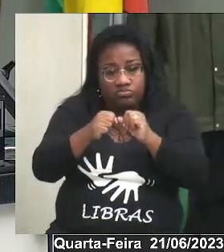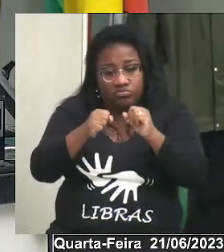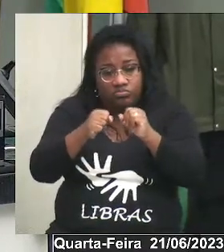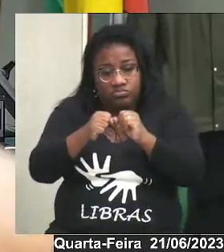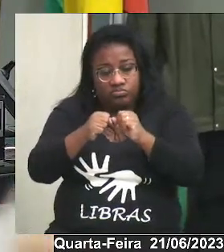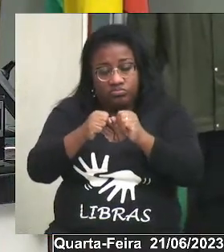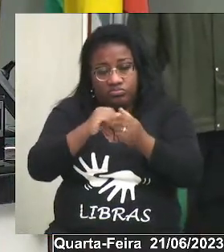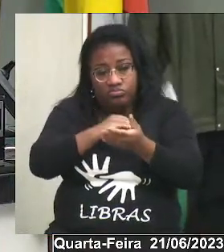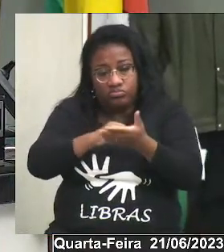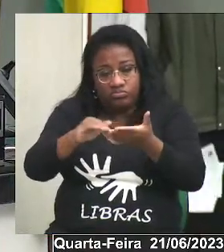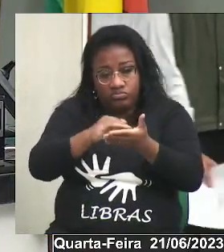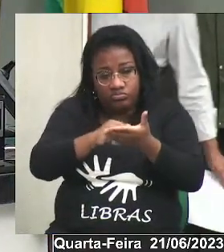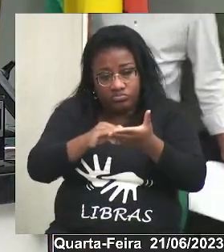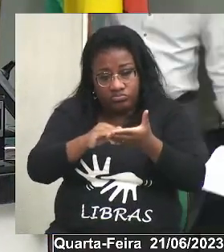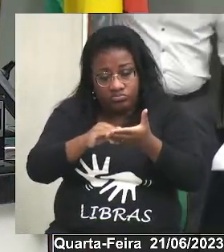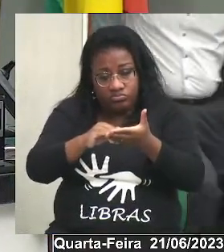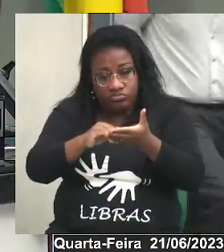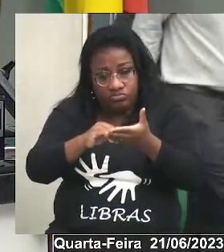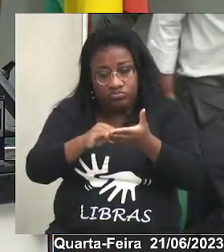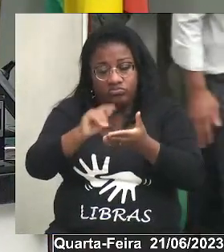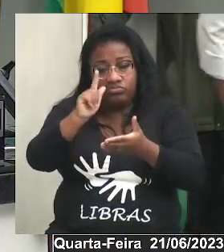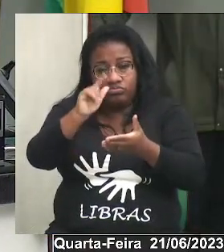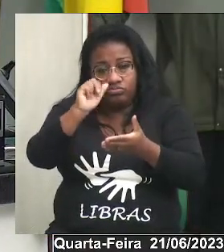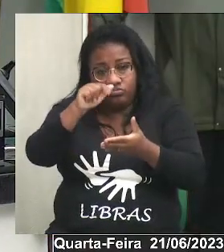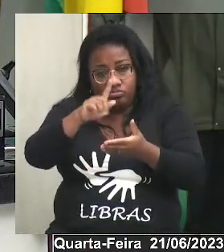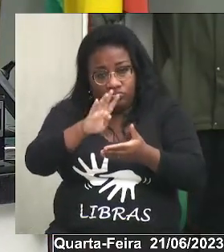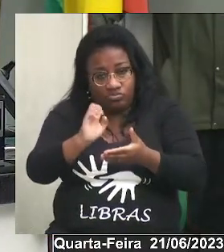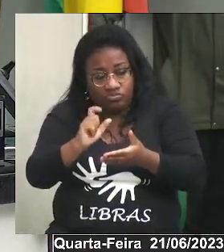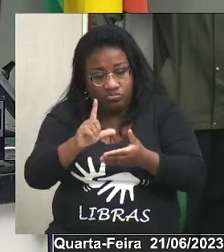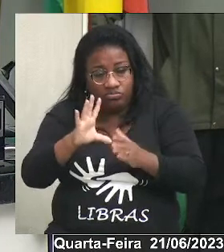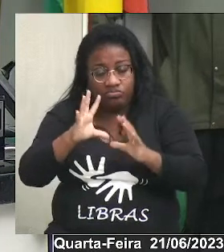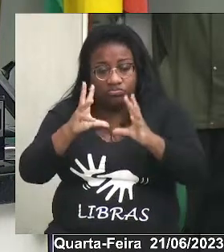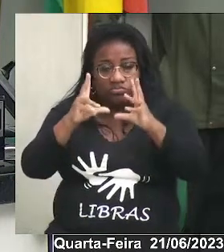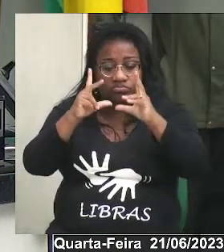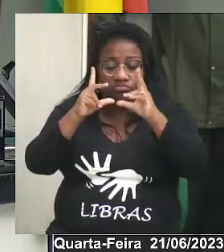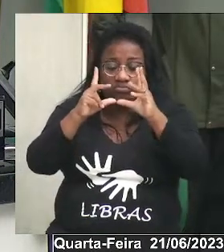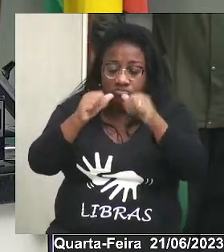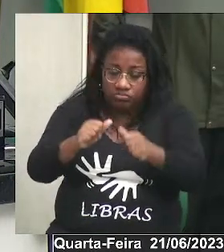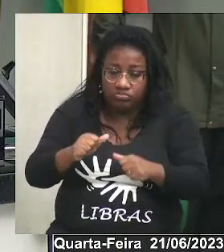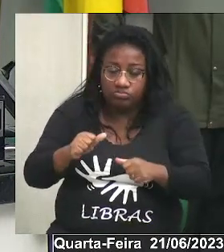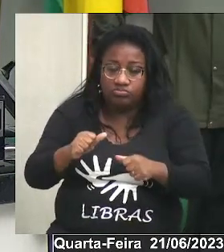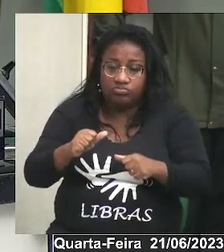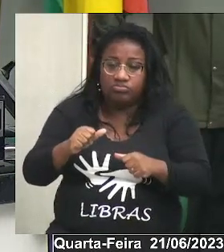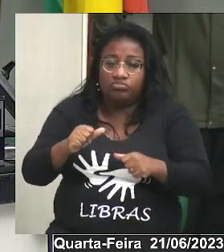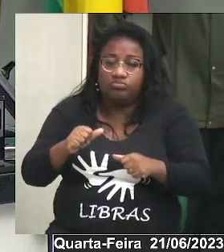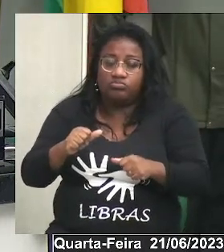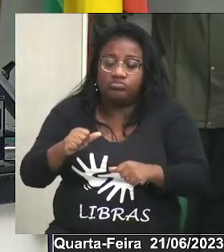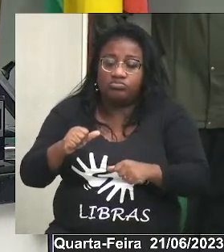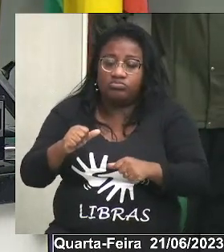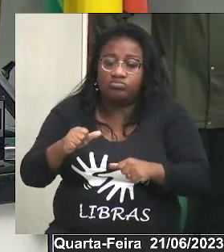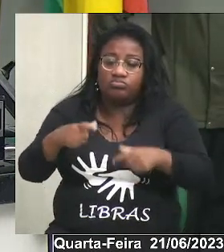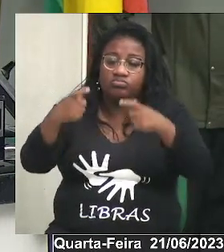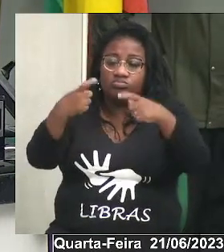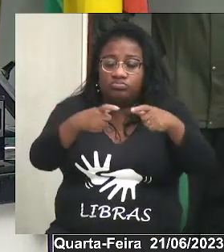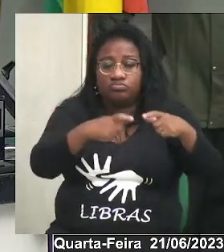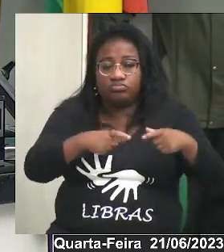pedido ao secretário Gilberto, senhor presidente, foi que todas as instituições religiosas,